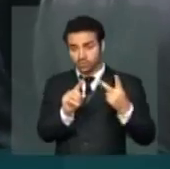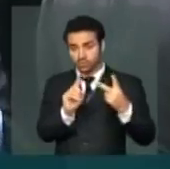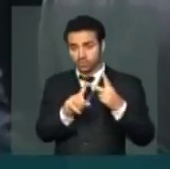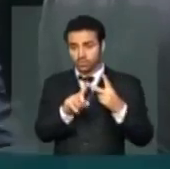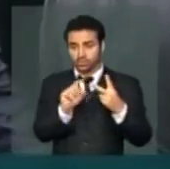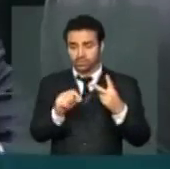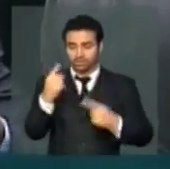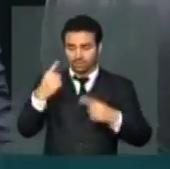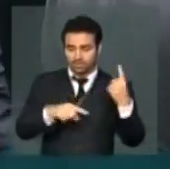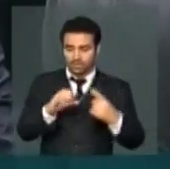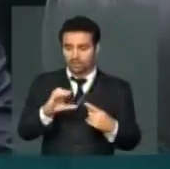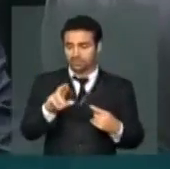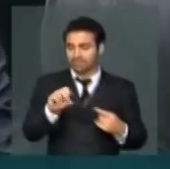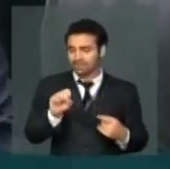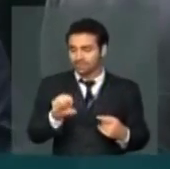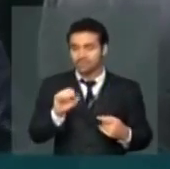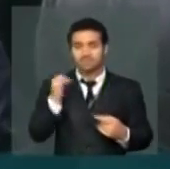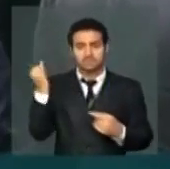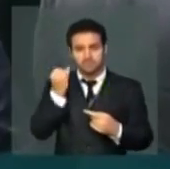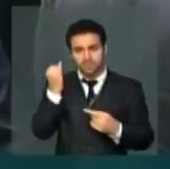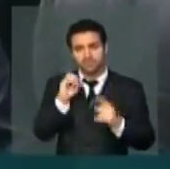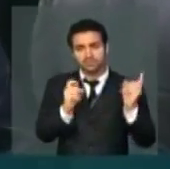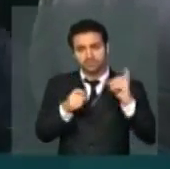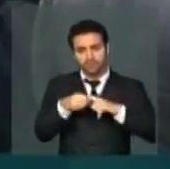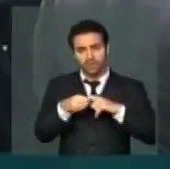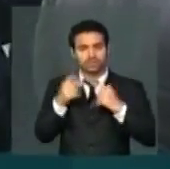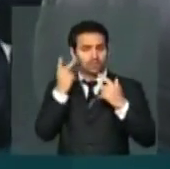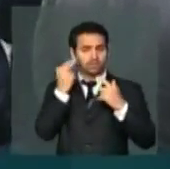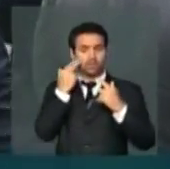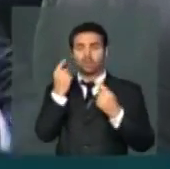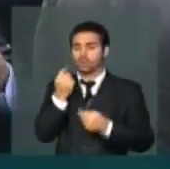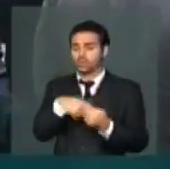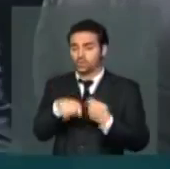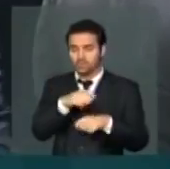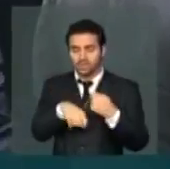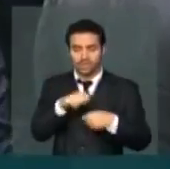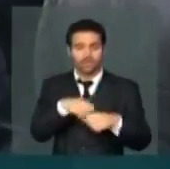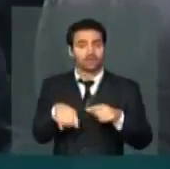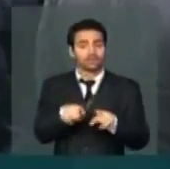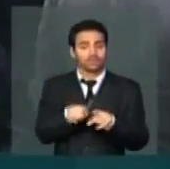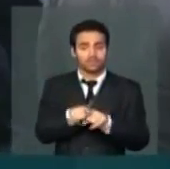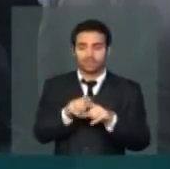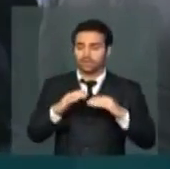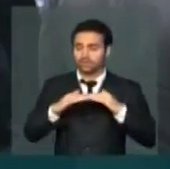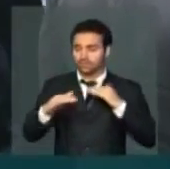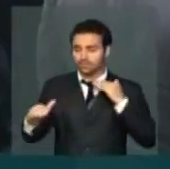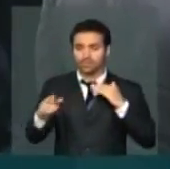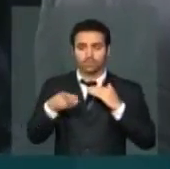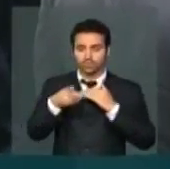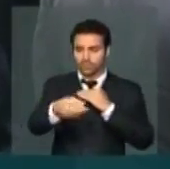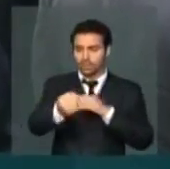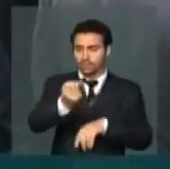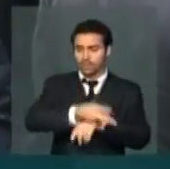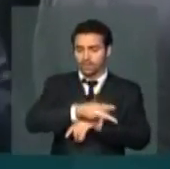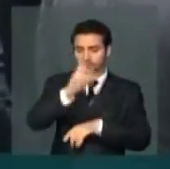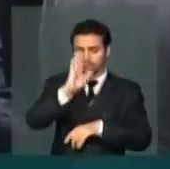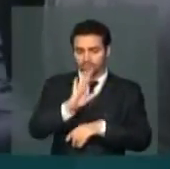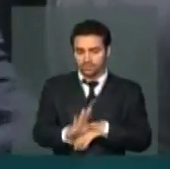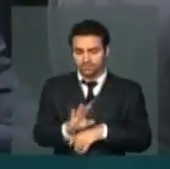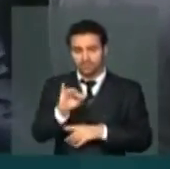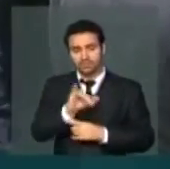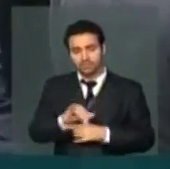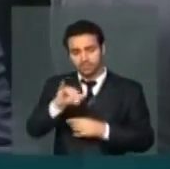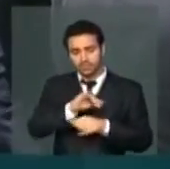a importância de retomar as atividades econômicas, sociais, a importância de manter o nível de emprego no país, a importância